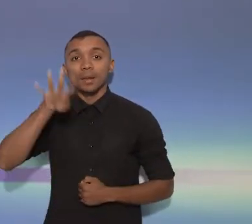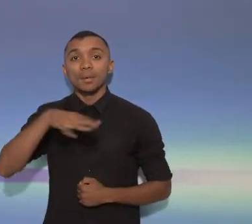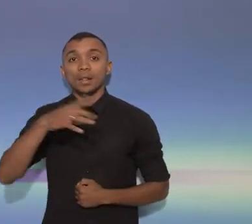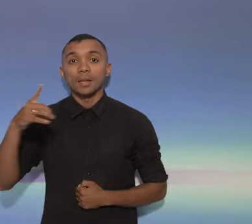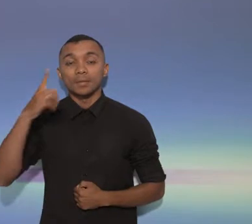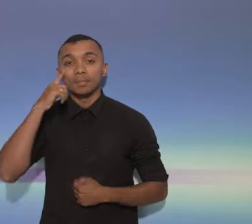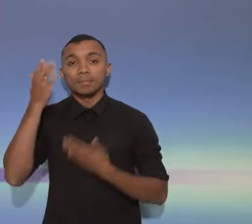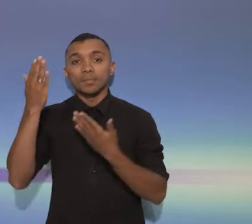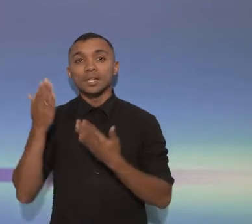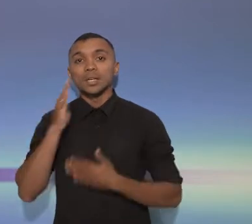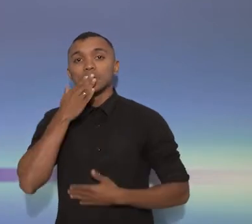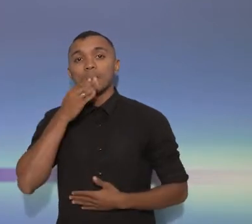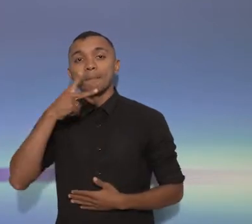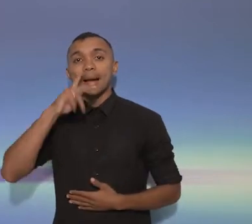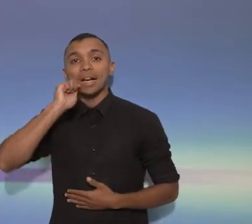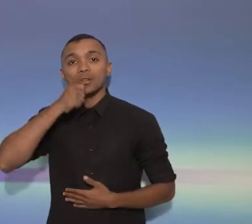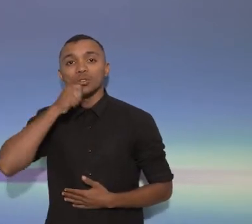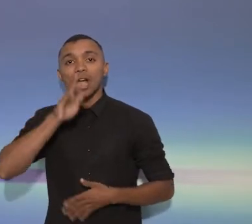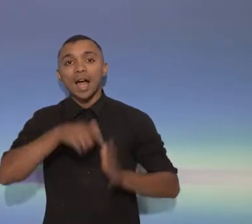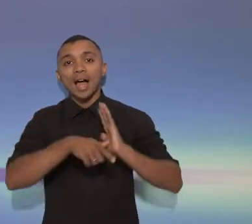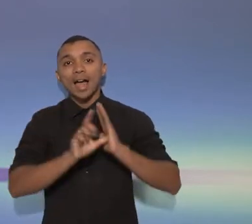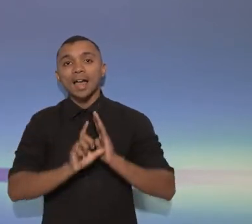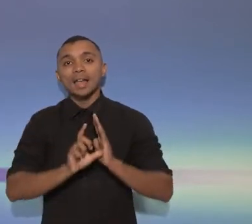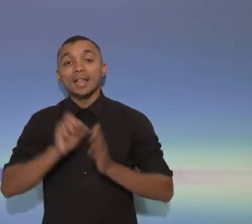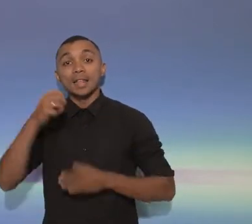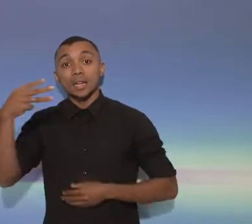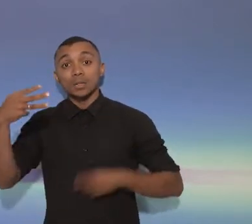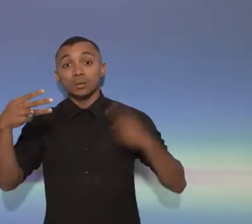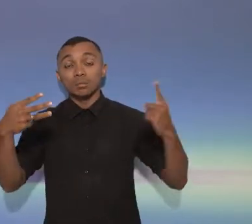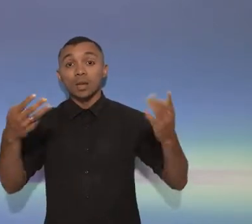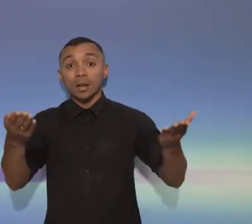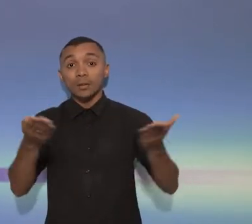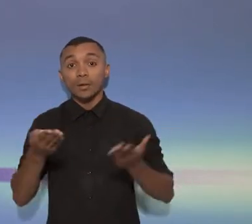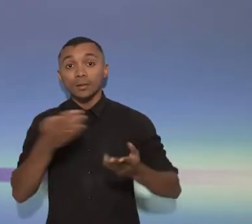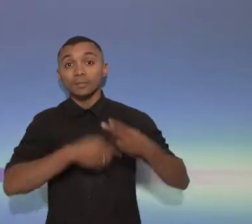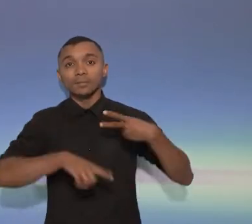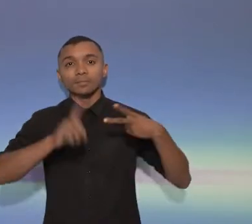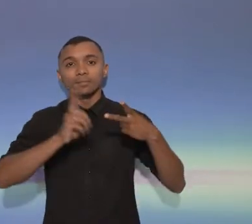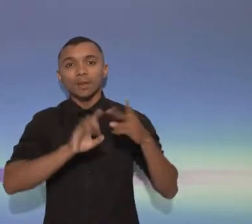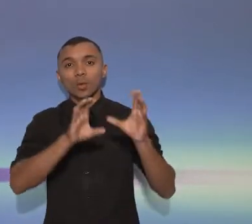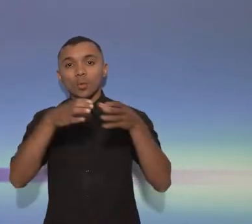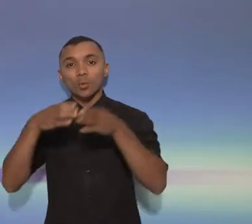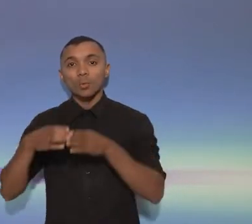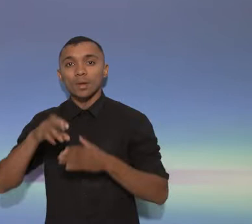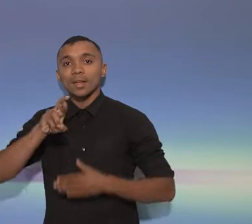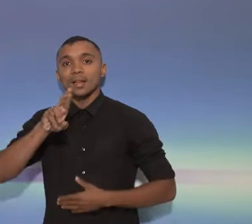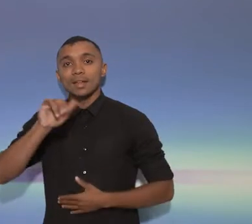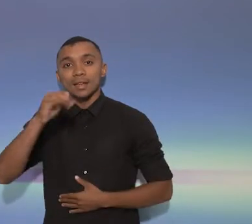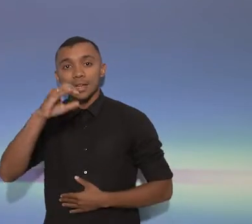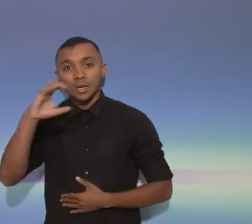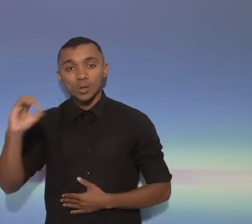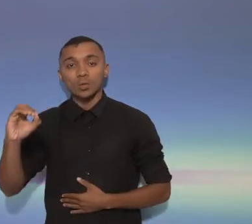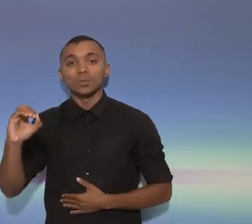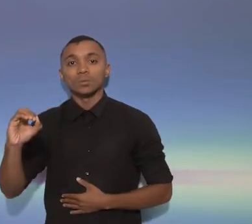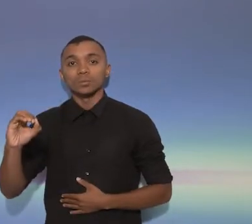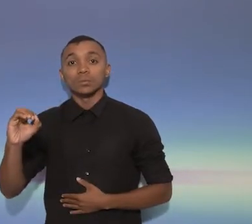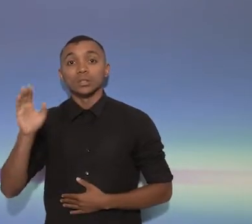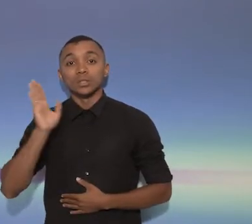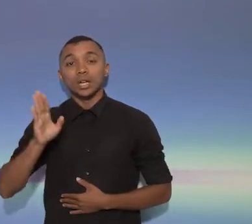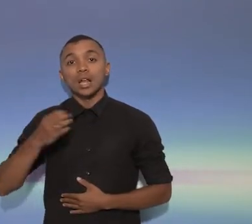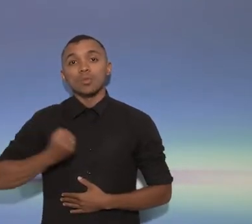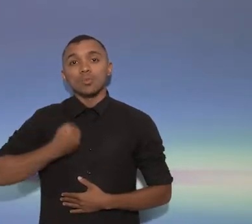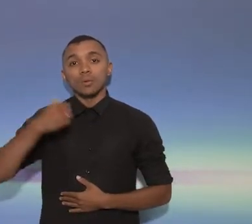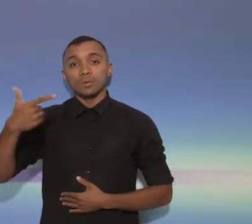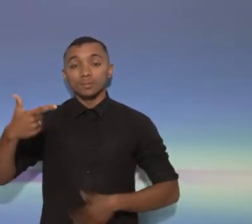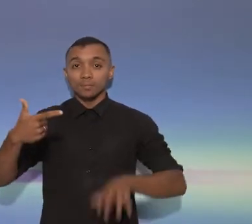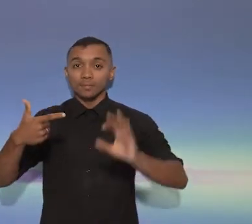o Pacajus ganhou por 3-1, conquistou a vaga, e agora pega o Rio Branco do Acre. Que terminou na vice-liderança. Ele